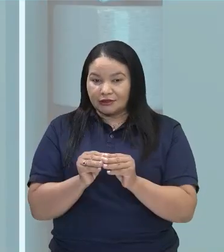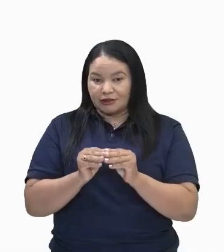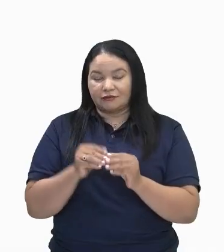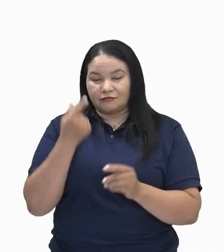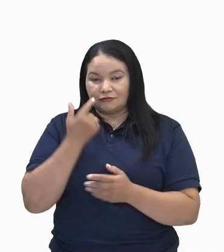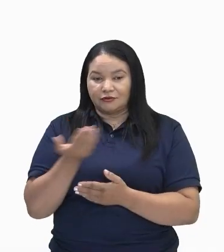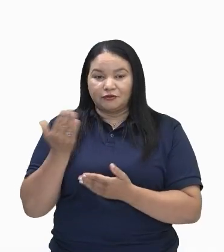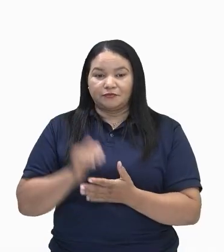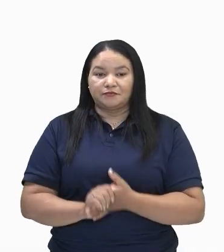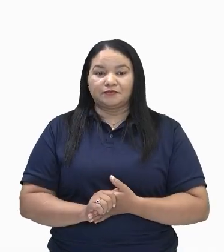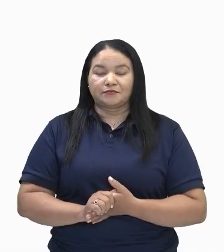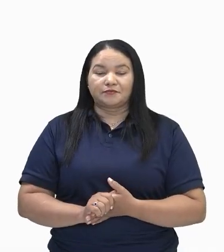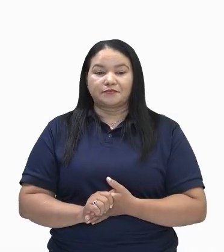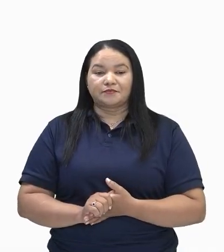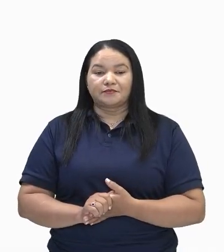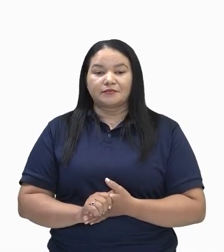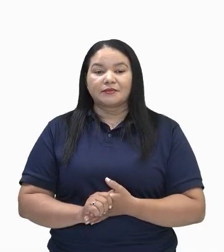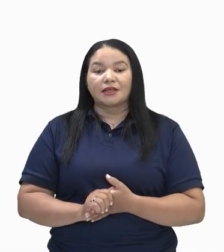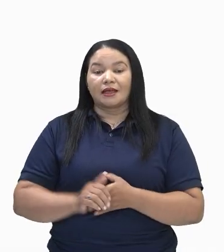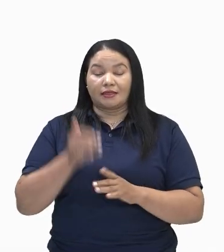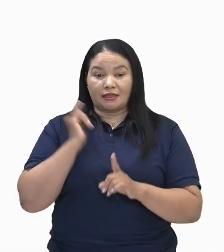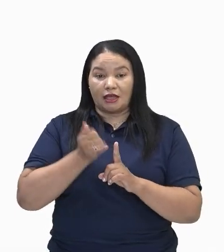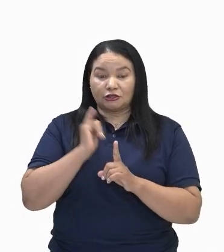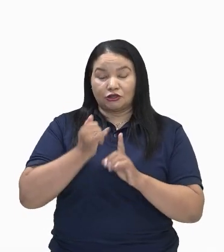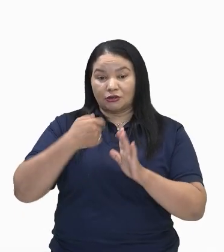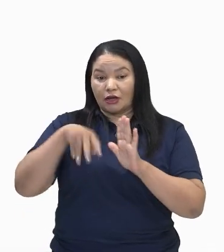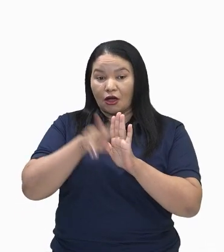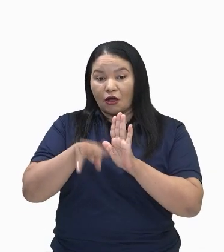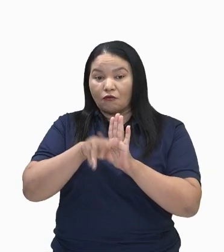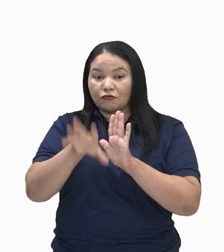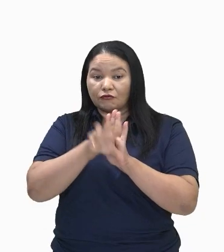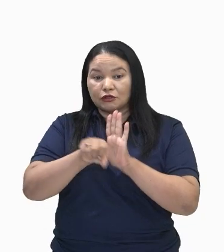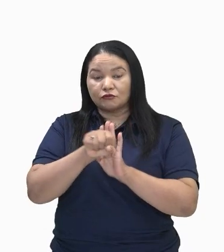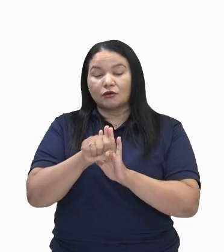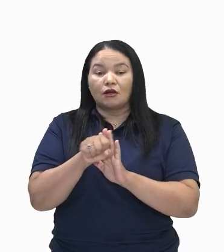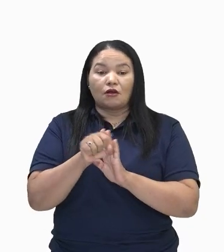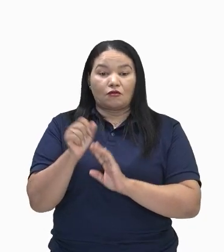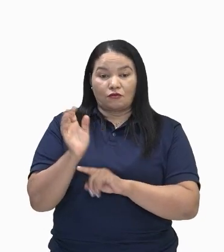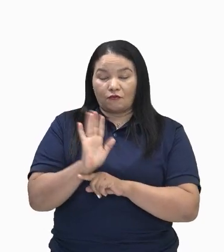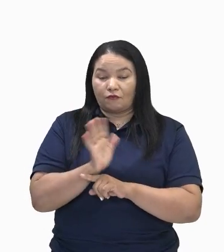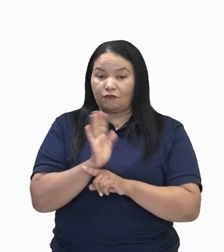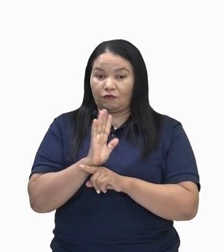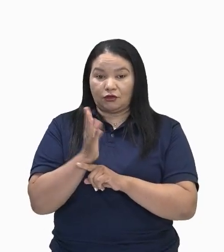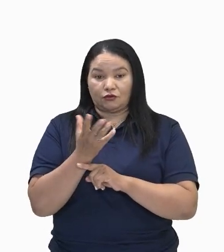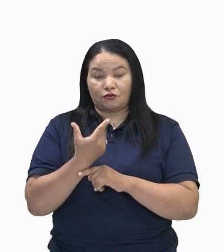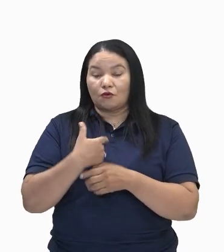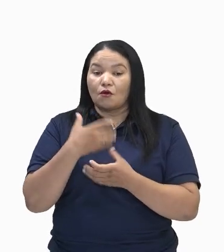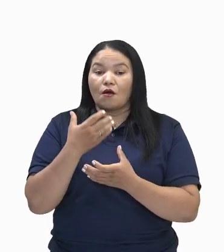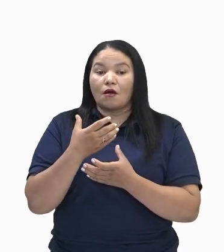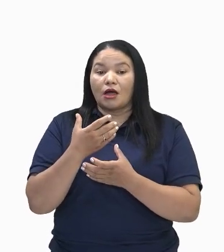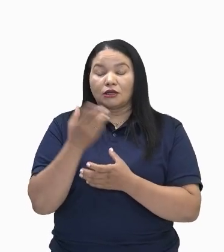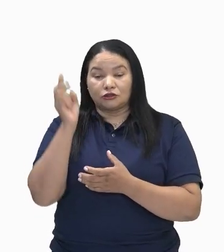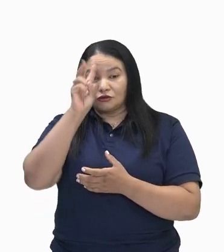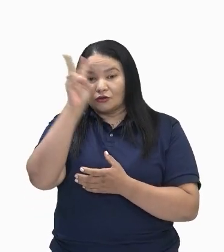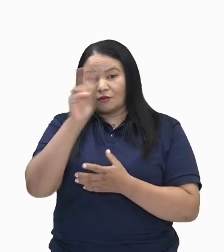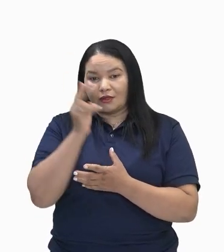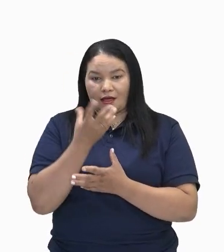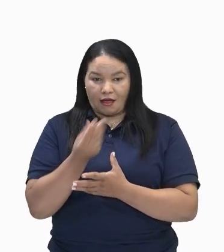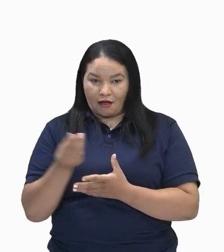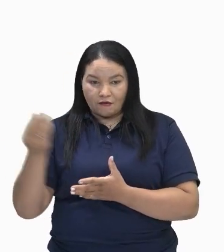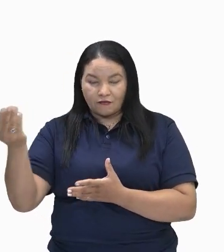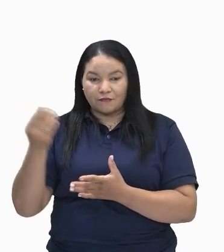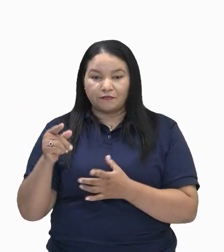Então, começando, é a narrativa audiovisual do vídeo A Odisseia de uma Garrafa. O autor, fazendo a nossa pesquisa,